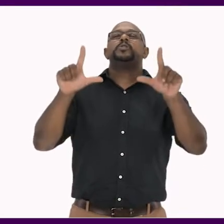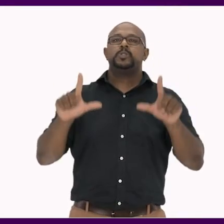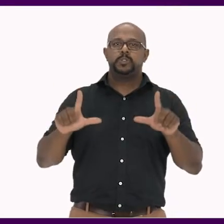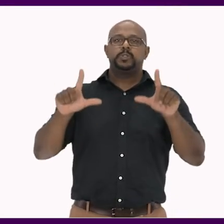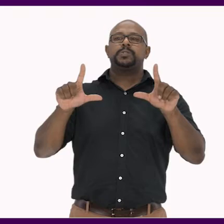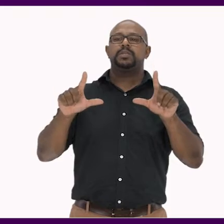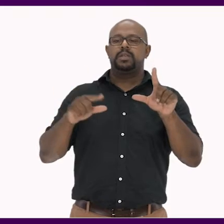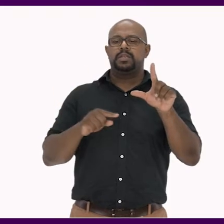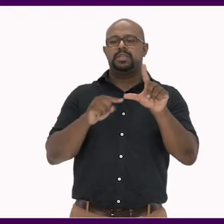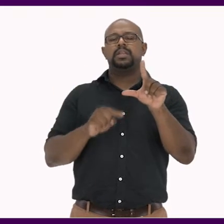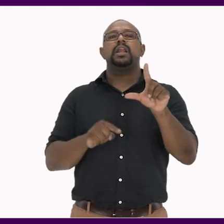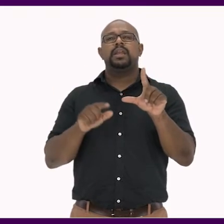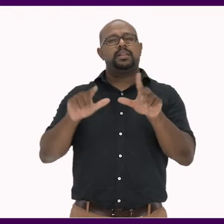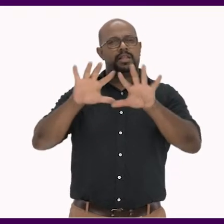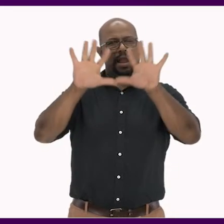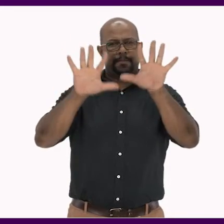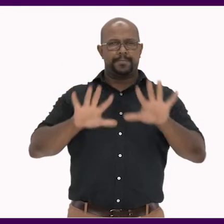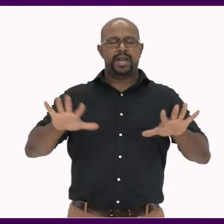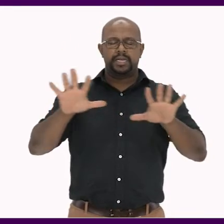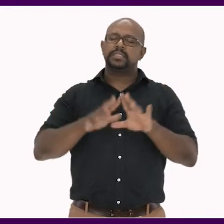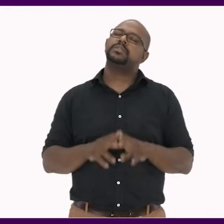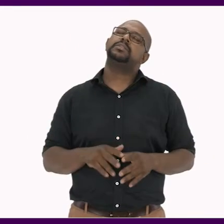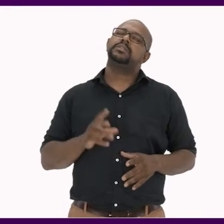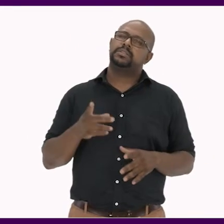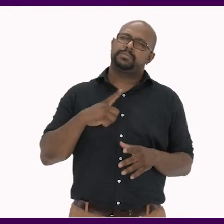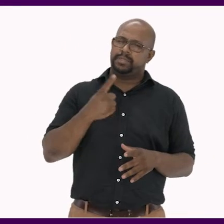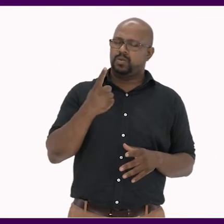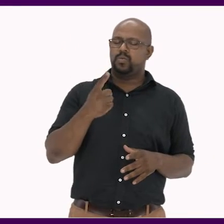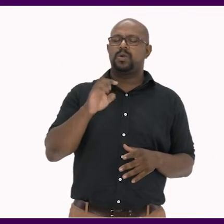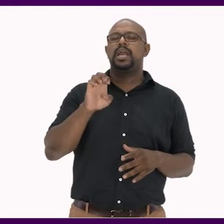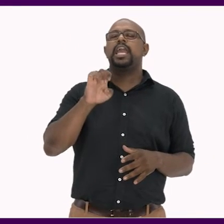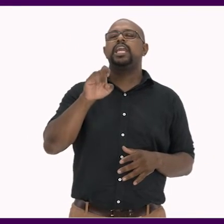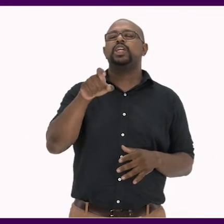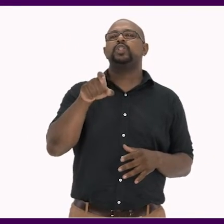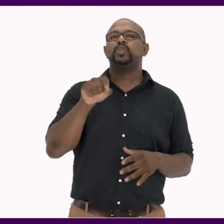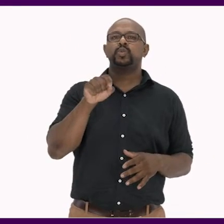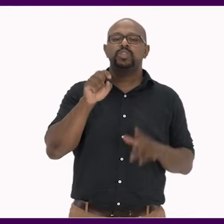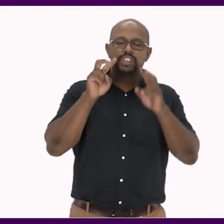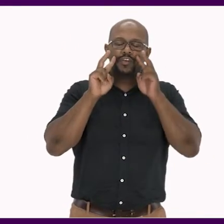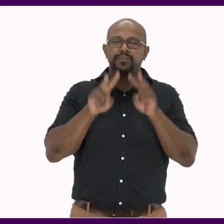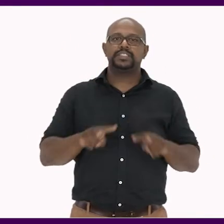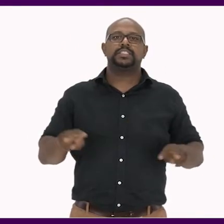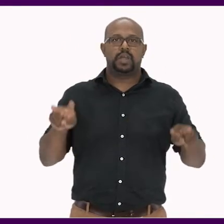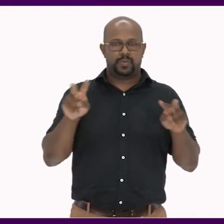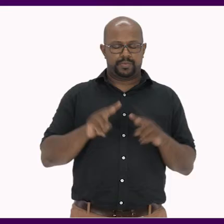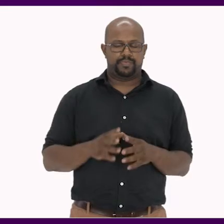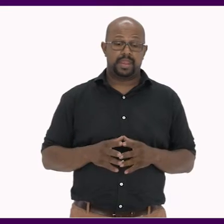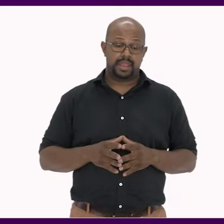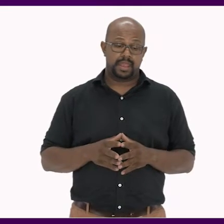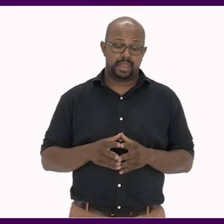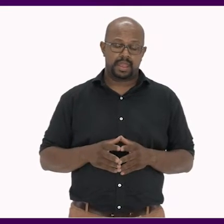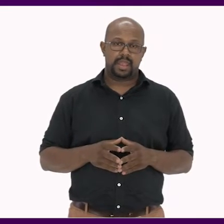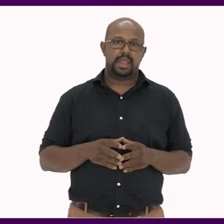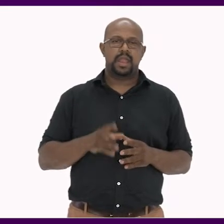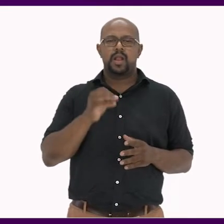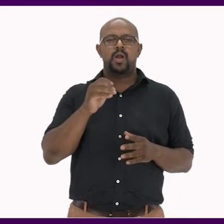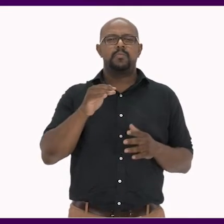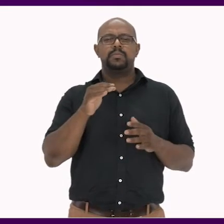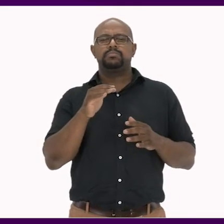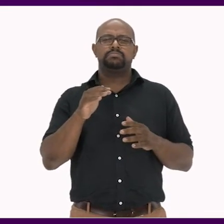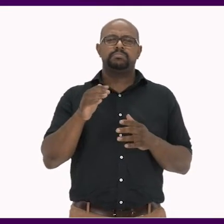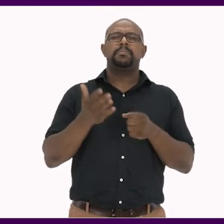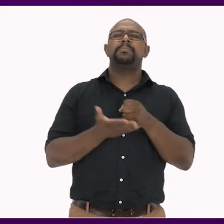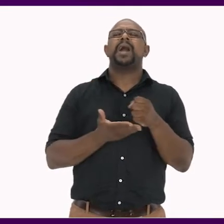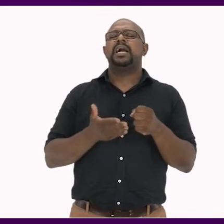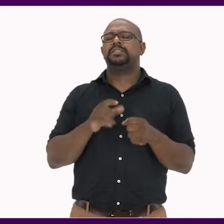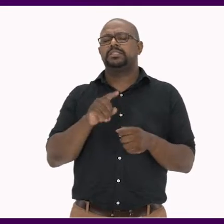nas paredes. Eu sempre crio um eixo que eu chamo eixo de visão. Esse eixo de